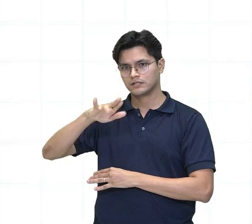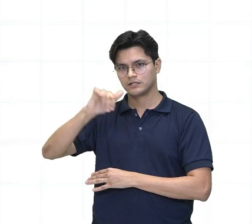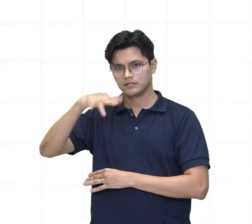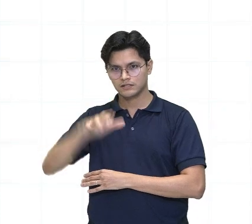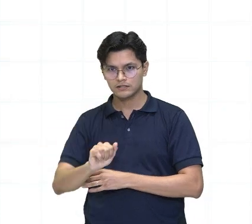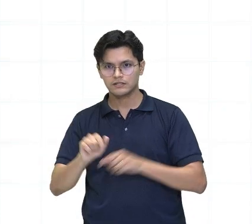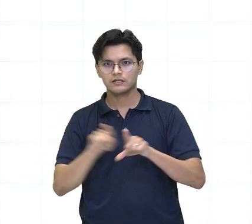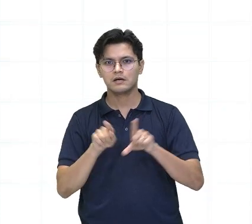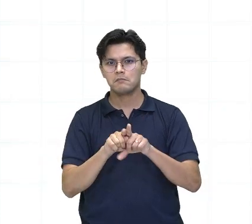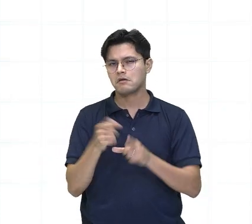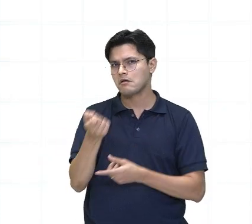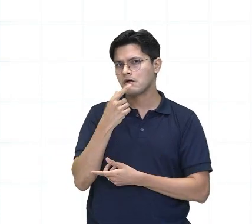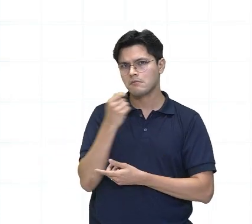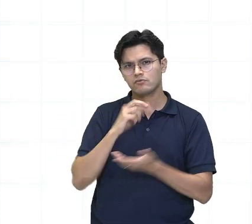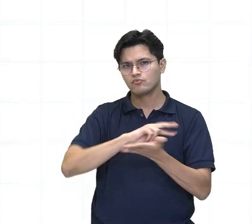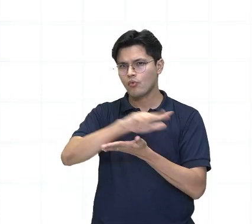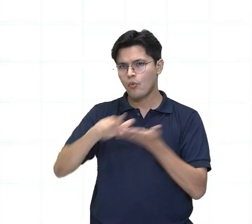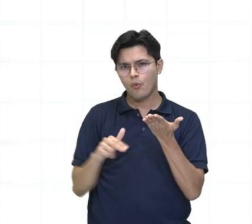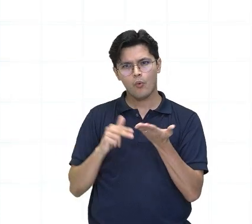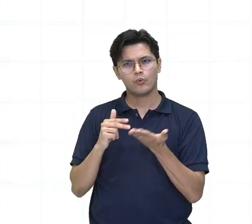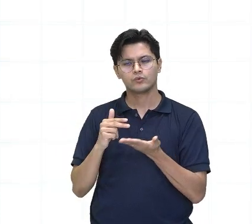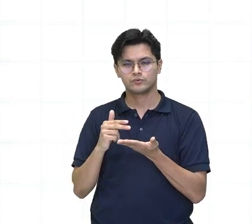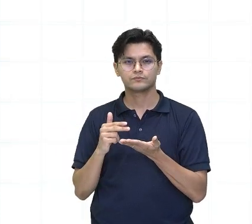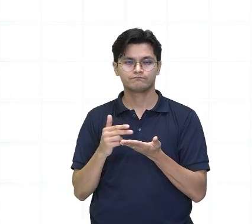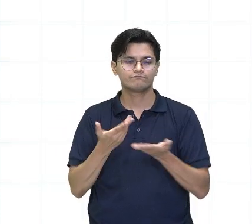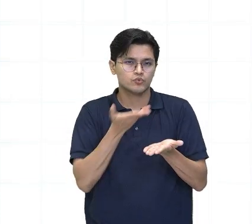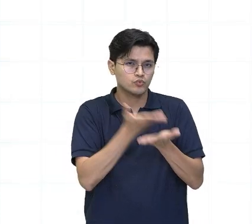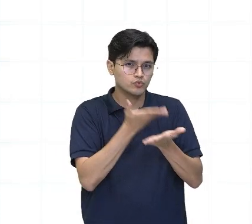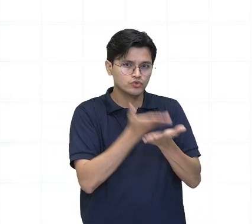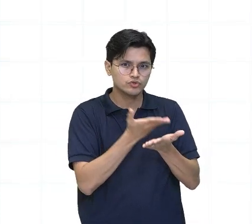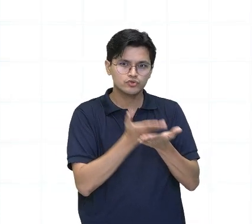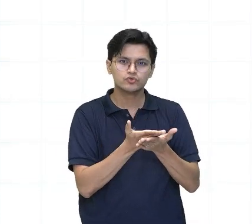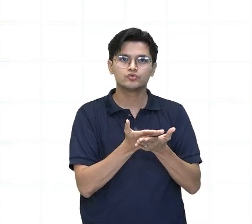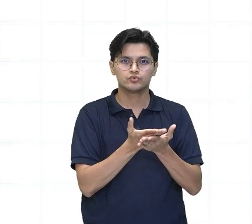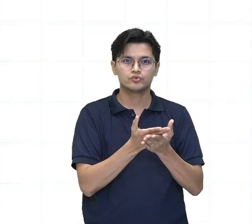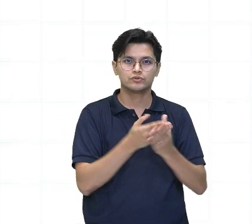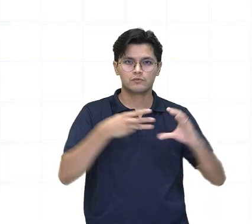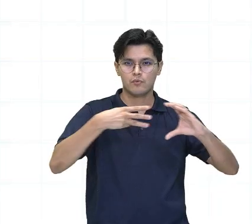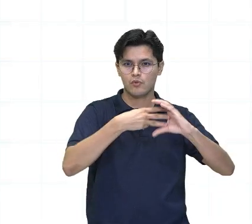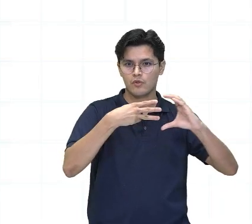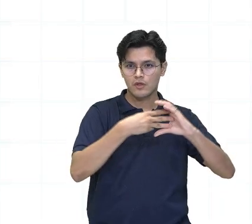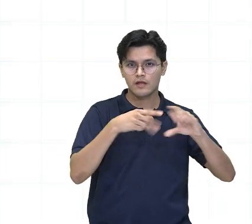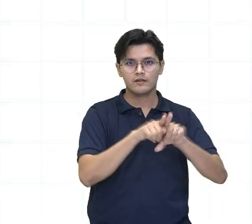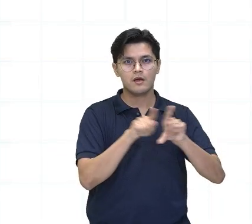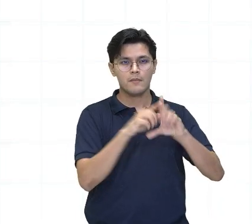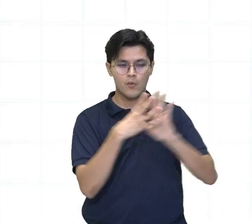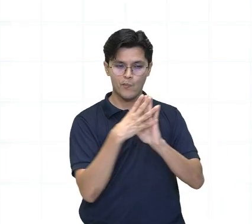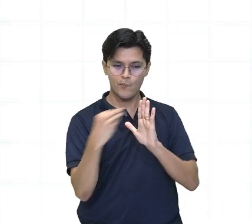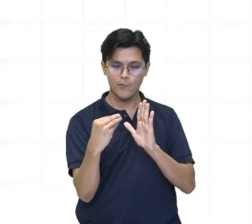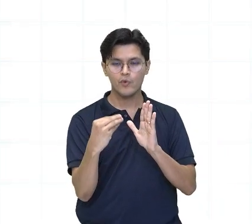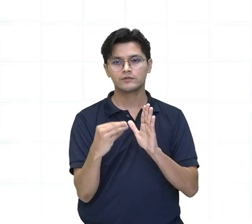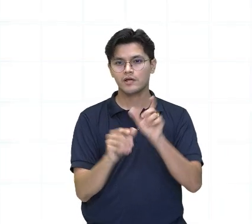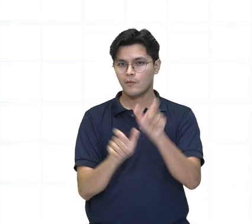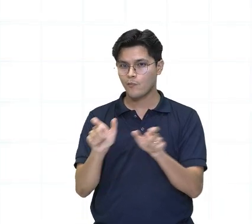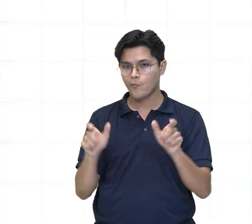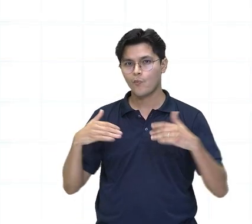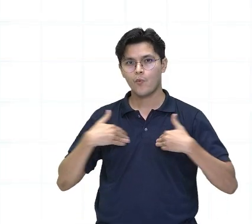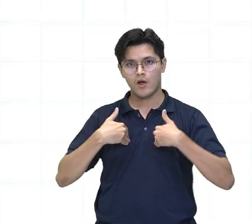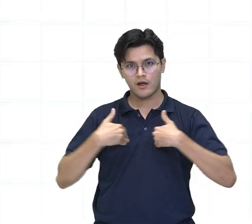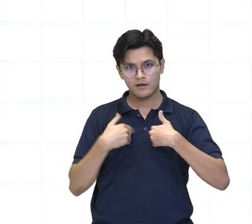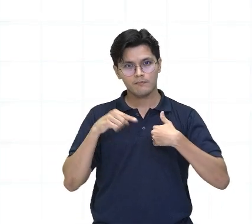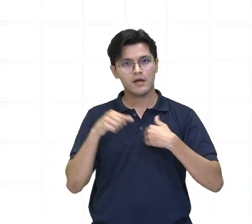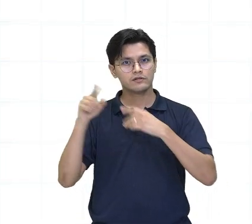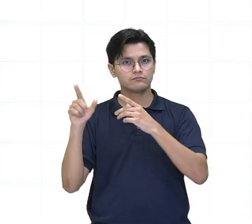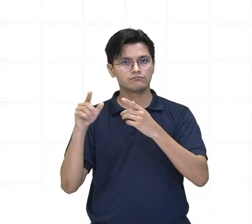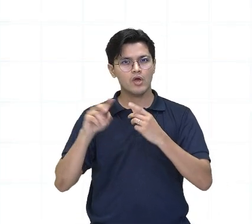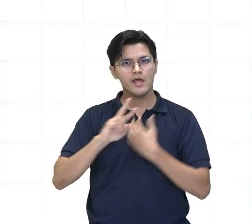e derivados de isatina. Estudos em células e em modelos animais reduziram de forma